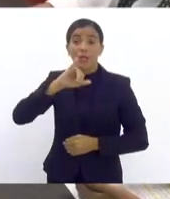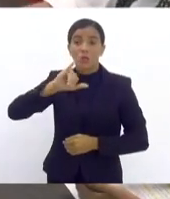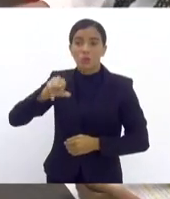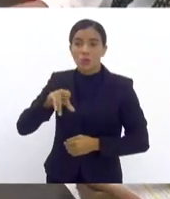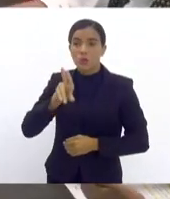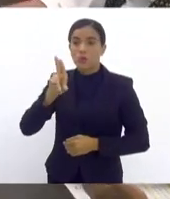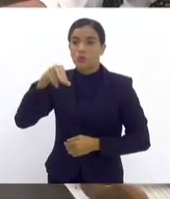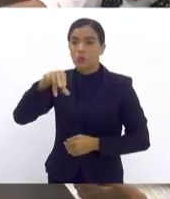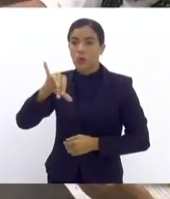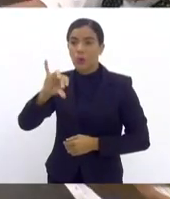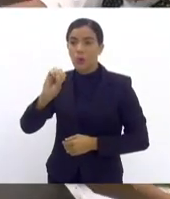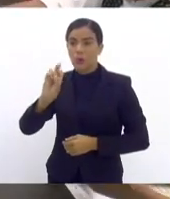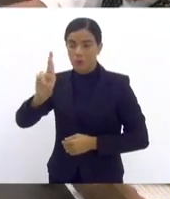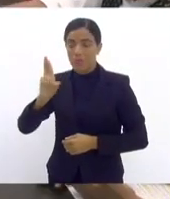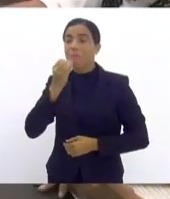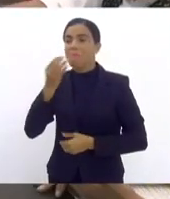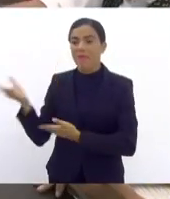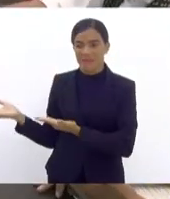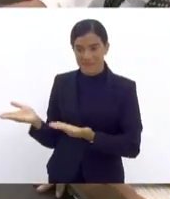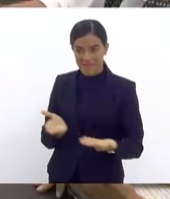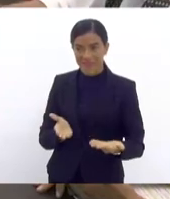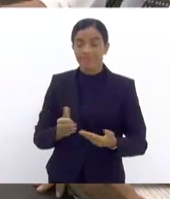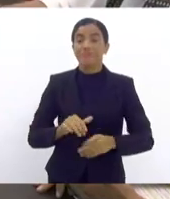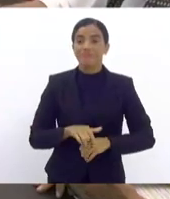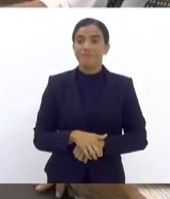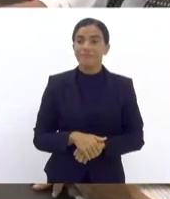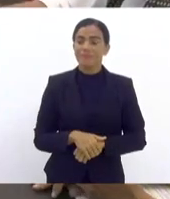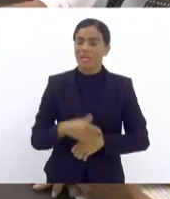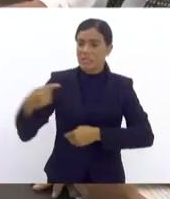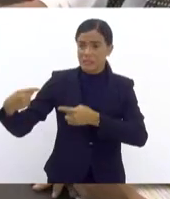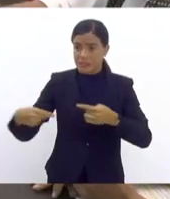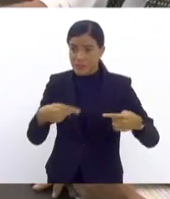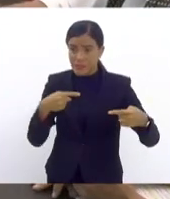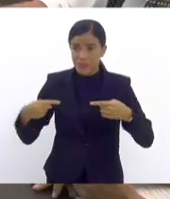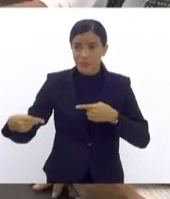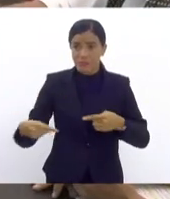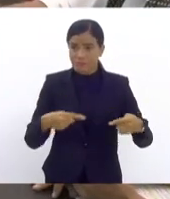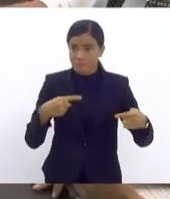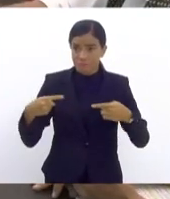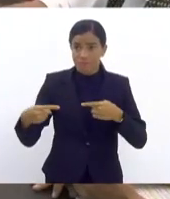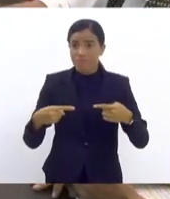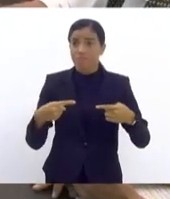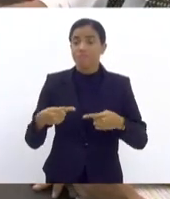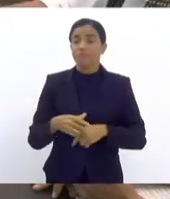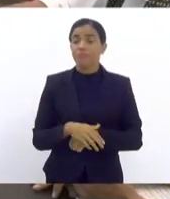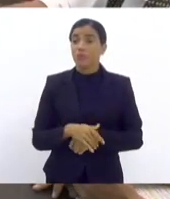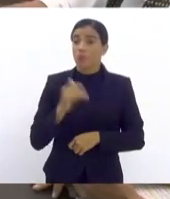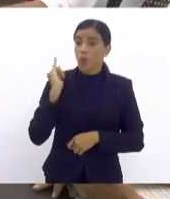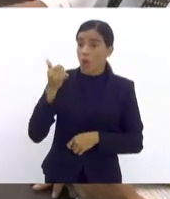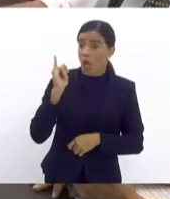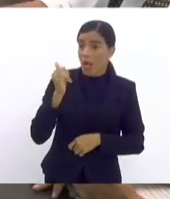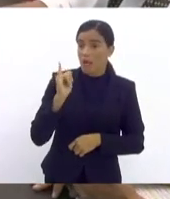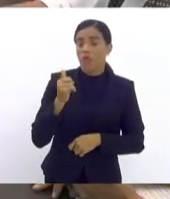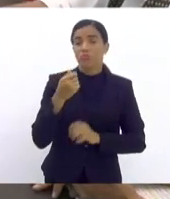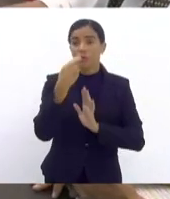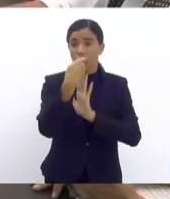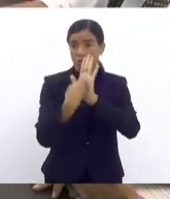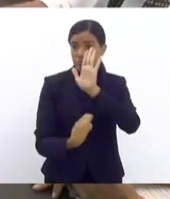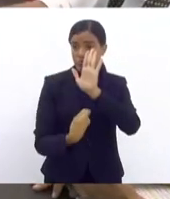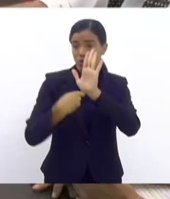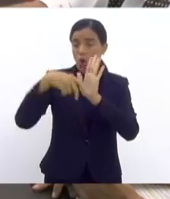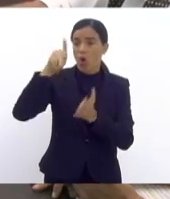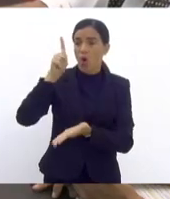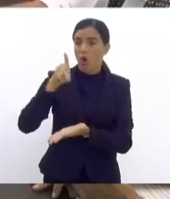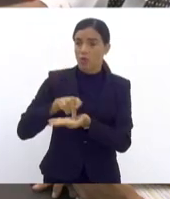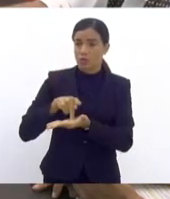Júlio Rocha. Seja bem-vindo. Bem, ainda em discussão. Vou manter o relatório original.